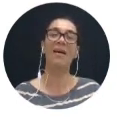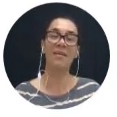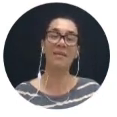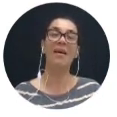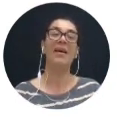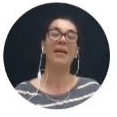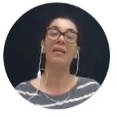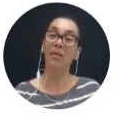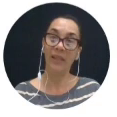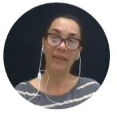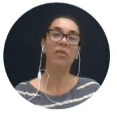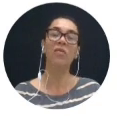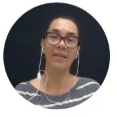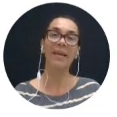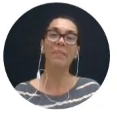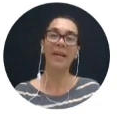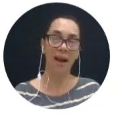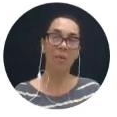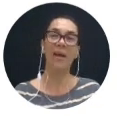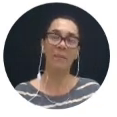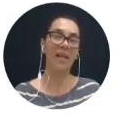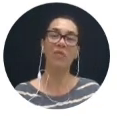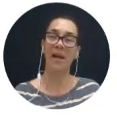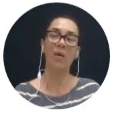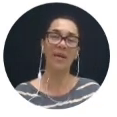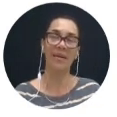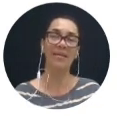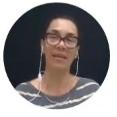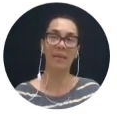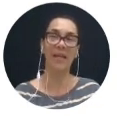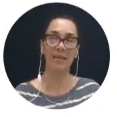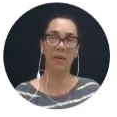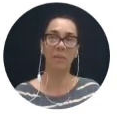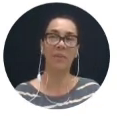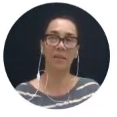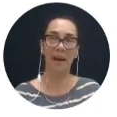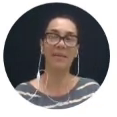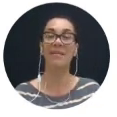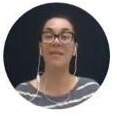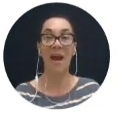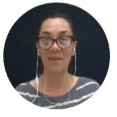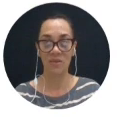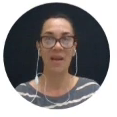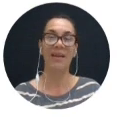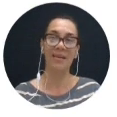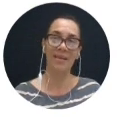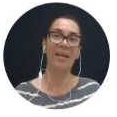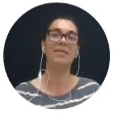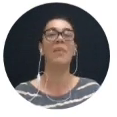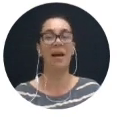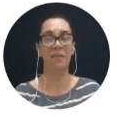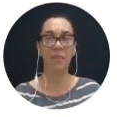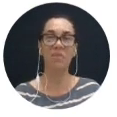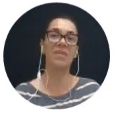de palavras, e no entanto, eu vá segmentar corretamente, eu vá reconhecer essa segmentação, tá? Esses espaços que